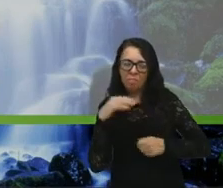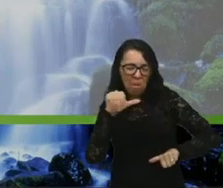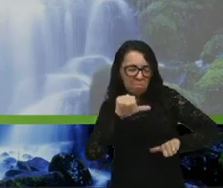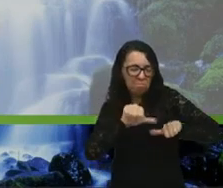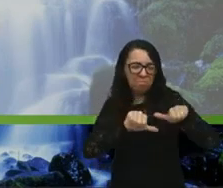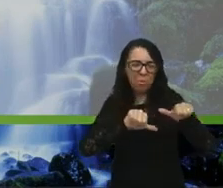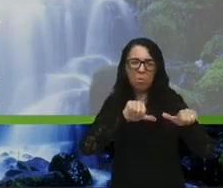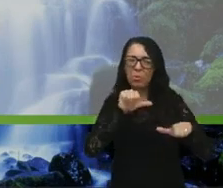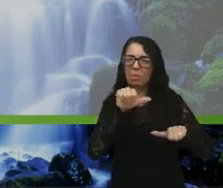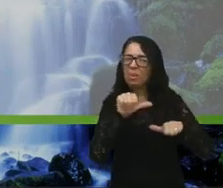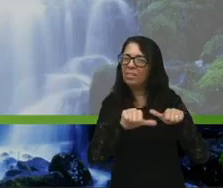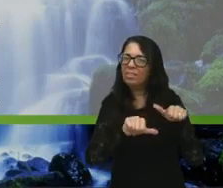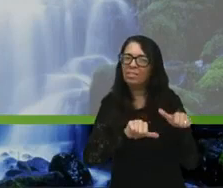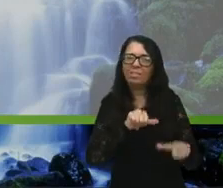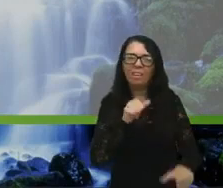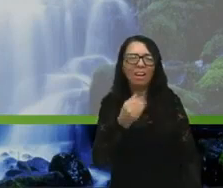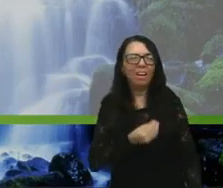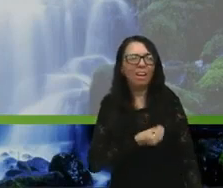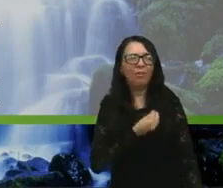Olhe,